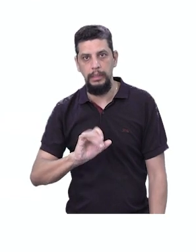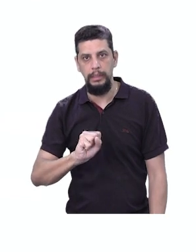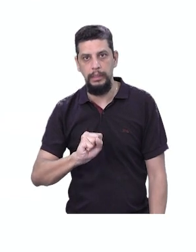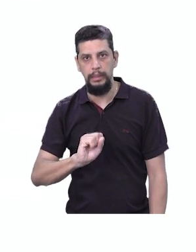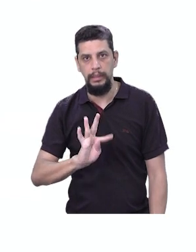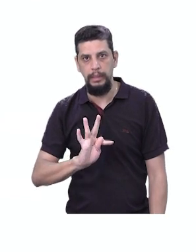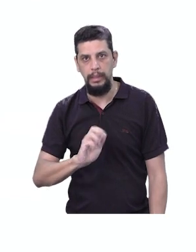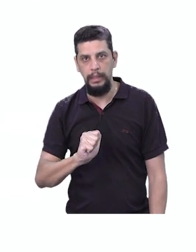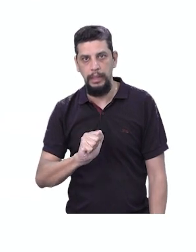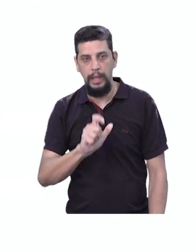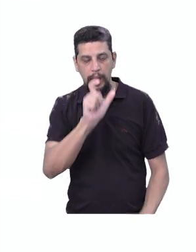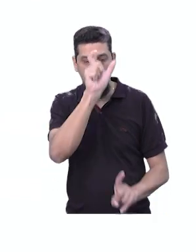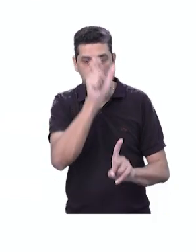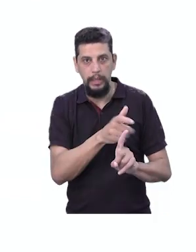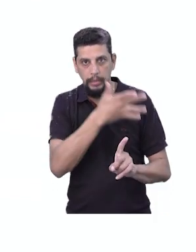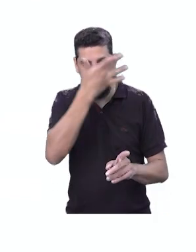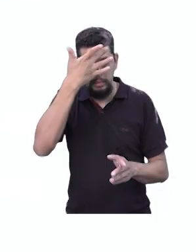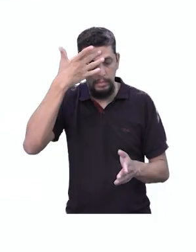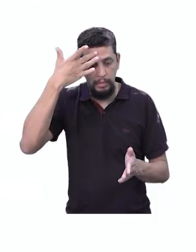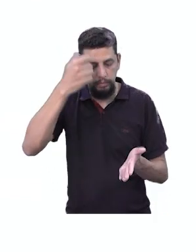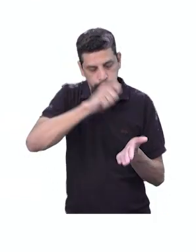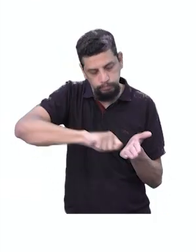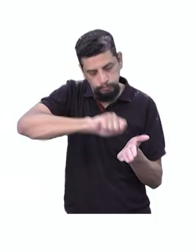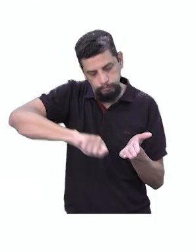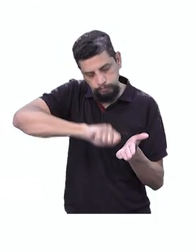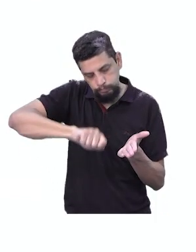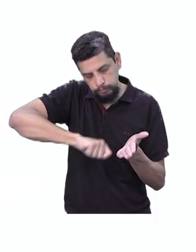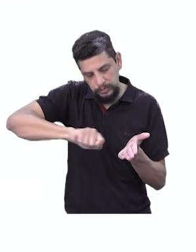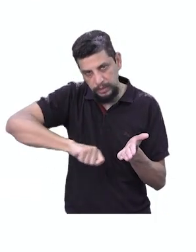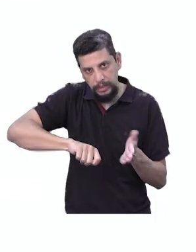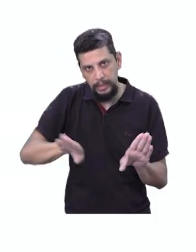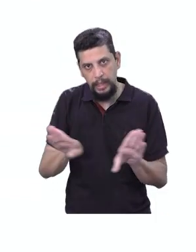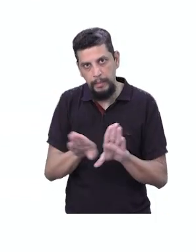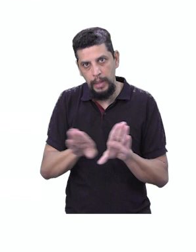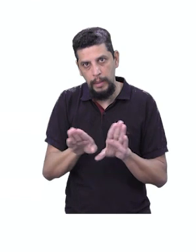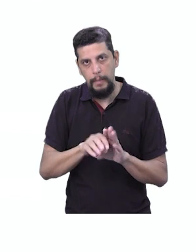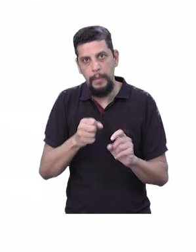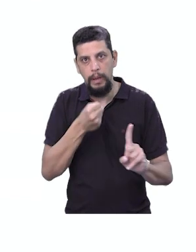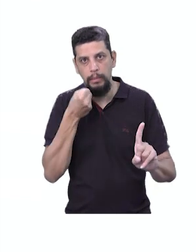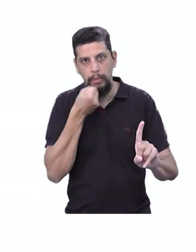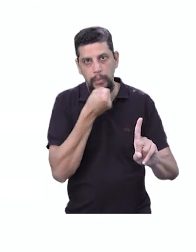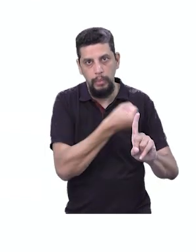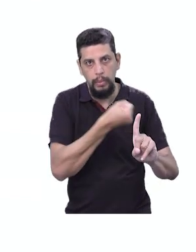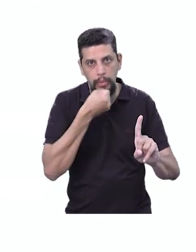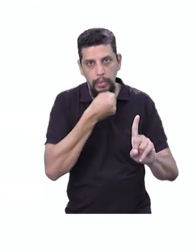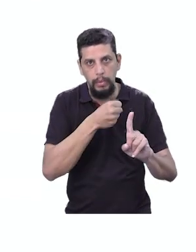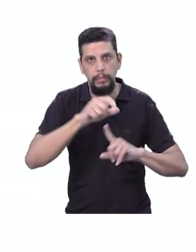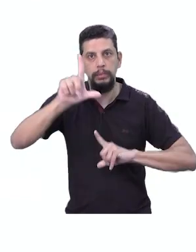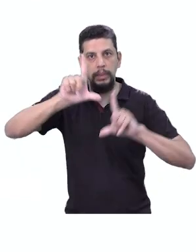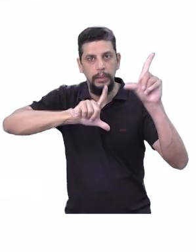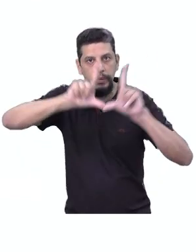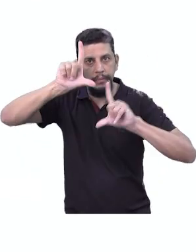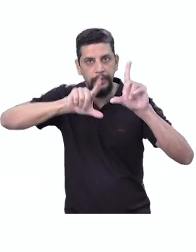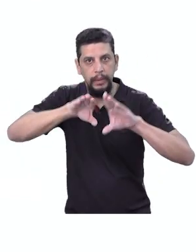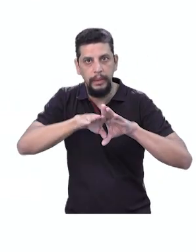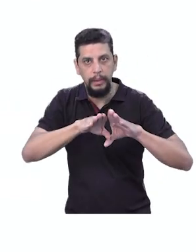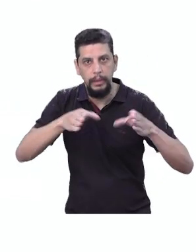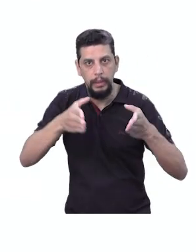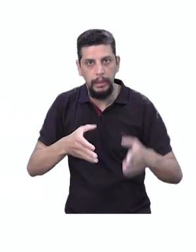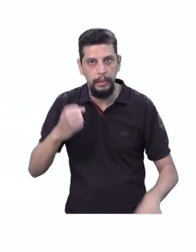a pessoa que trabalha escrevendo notícias. Pode ser repórter, diretor da imprensa, no rádio, na